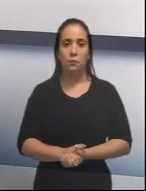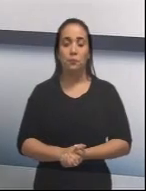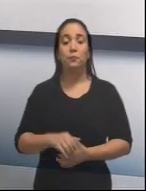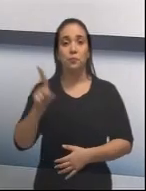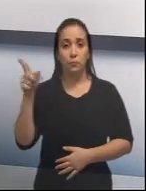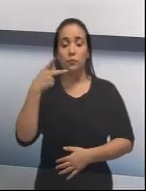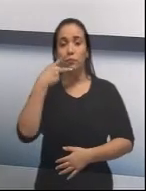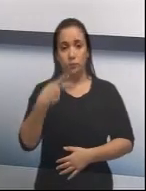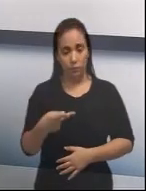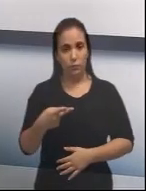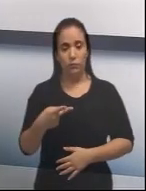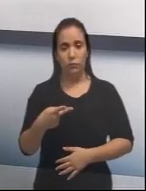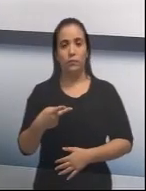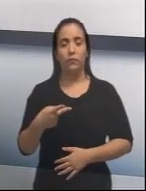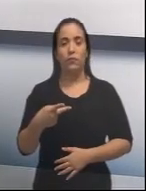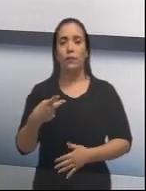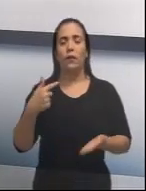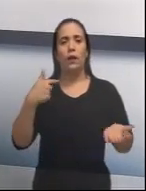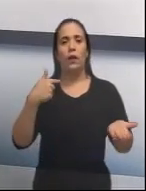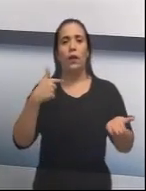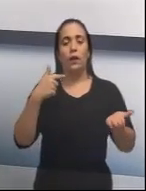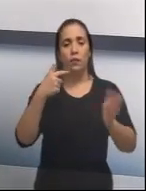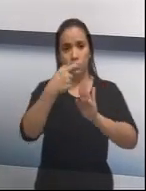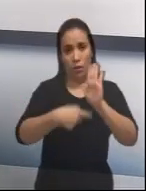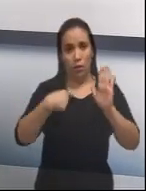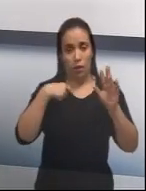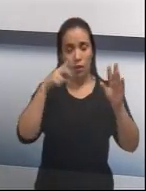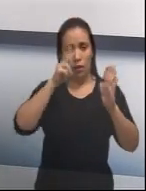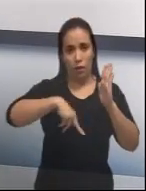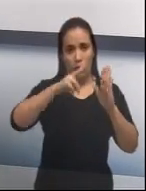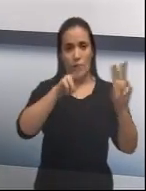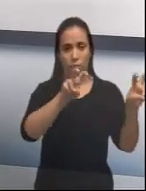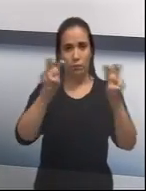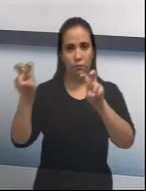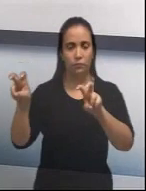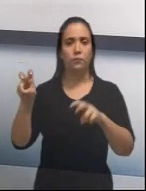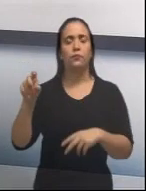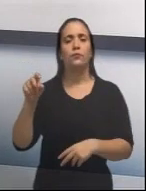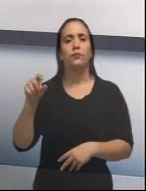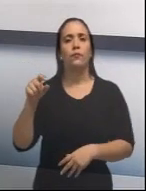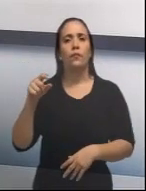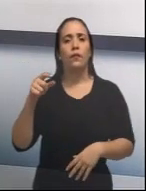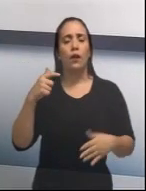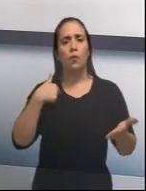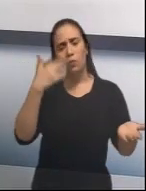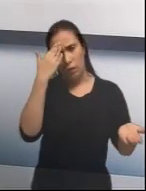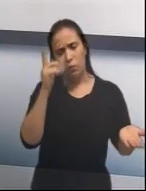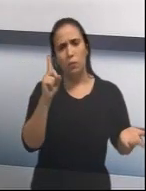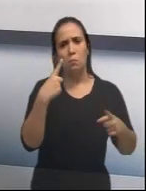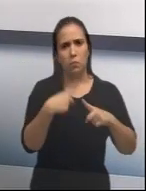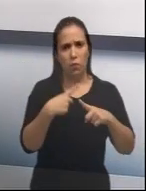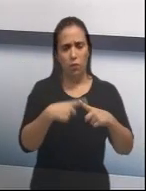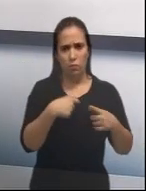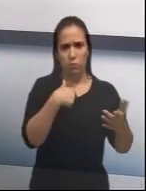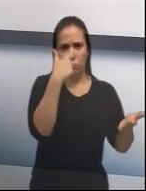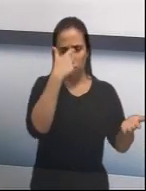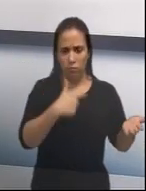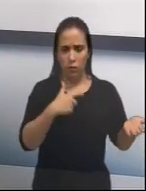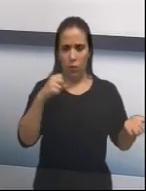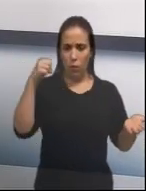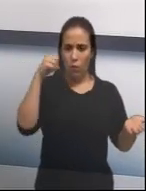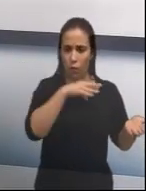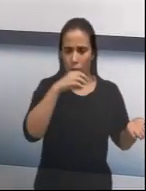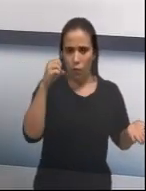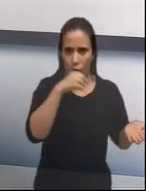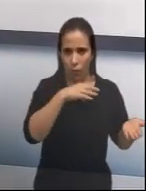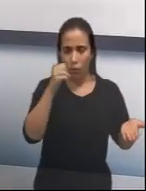Ele começa falando isso aqui que eu estou dizendo. Não entendo porque ser grosso, estourado de vez em quando, pode pedir a alguém de fazer um bom governo. Começa